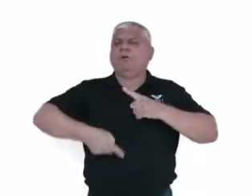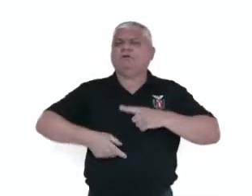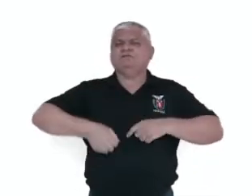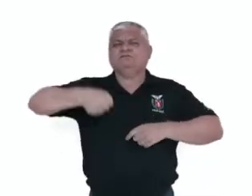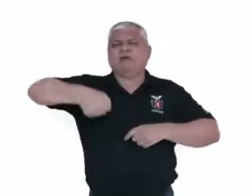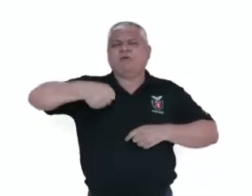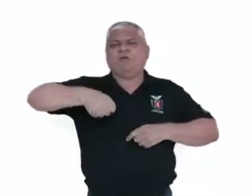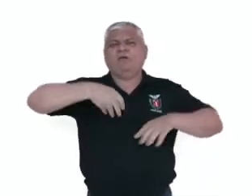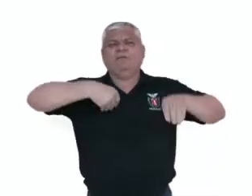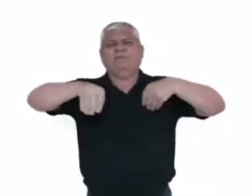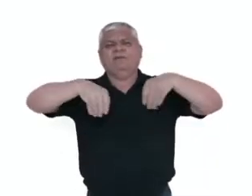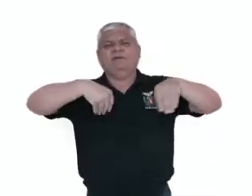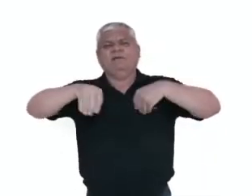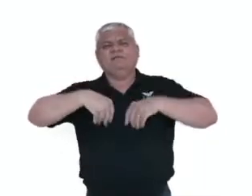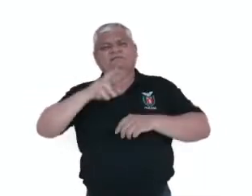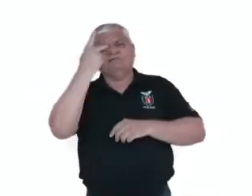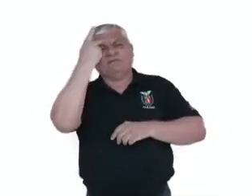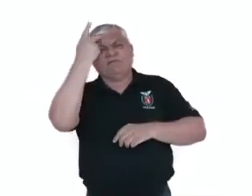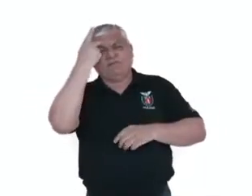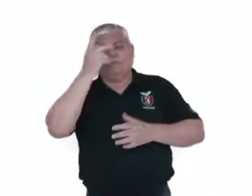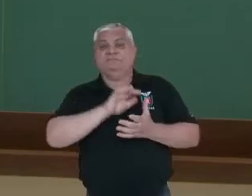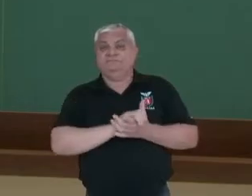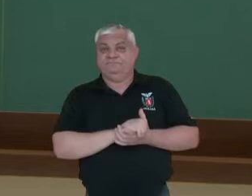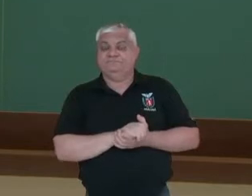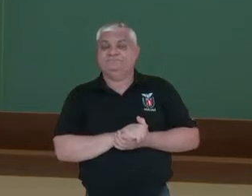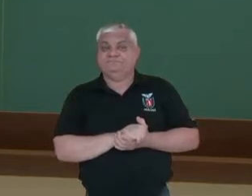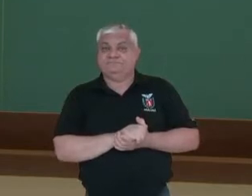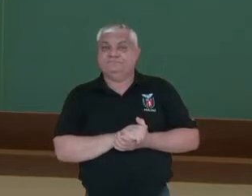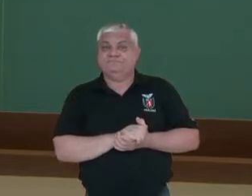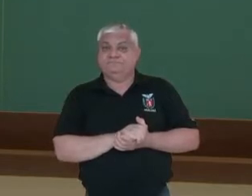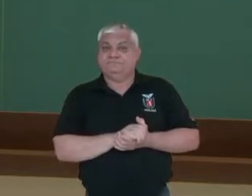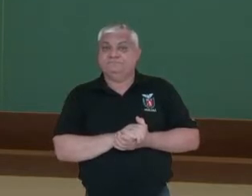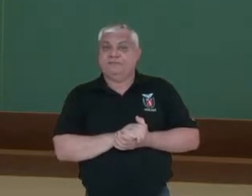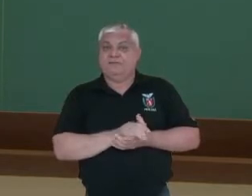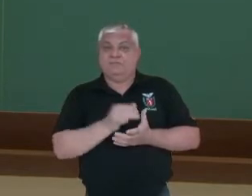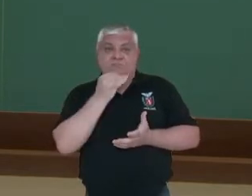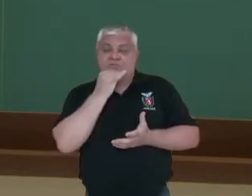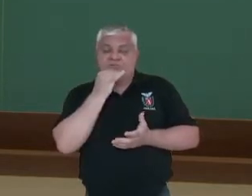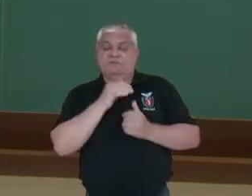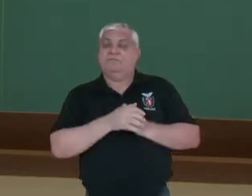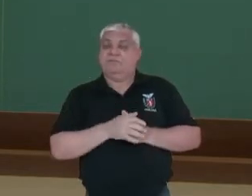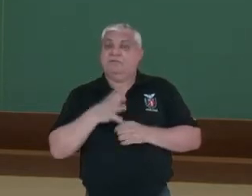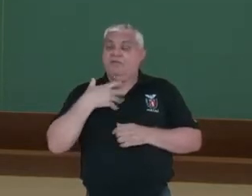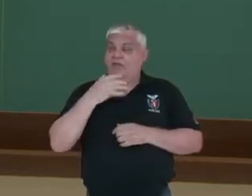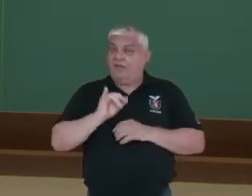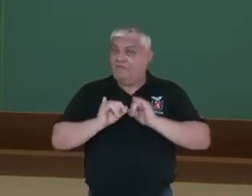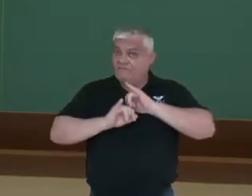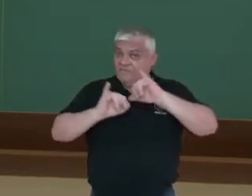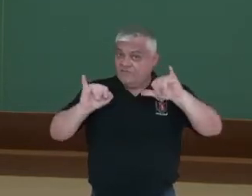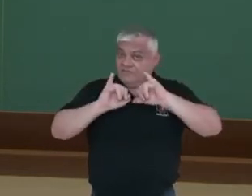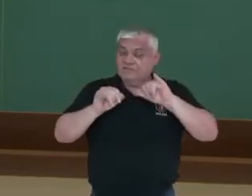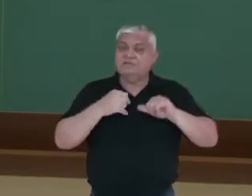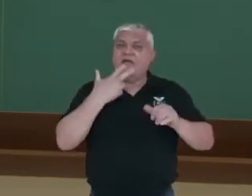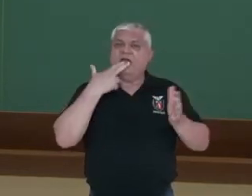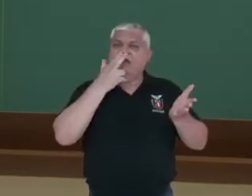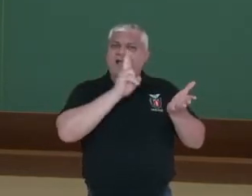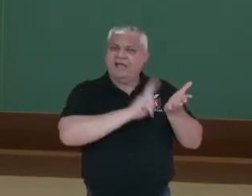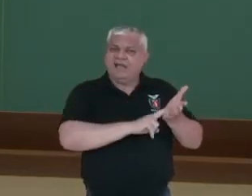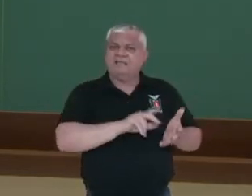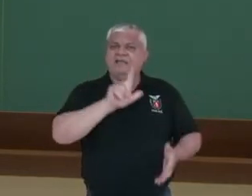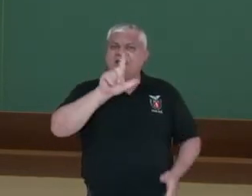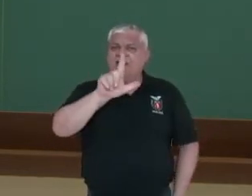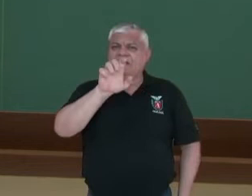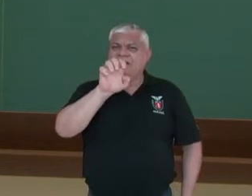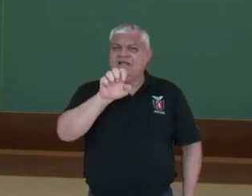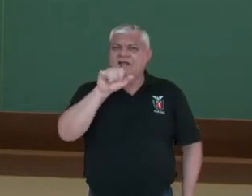sacolas plásticas em São Paulo. Quando eu falo, eu, qualquer pessoa, que nós falamos de Carta do